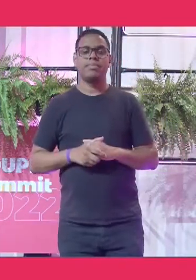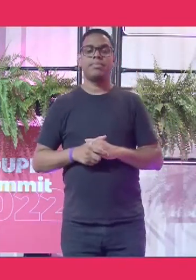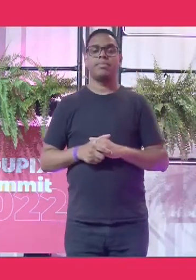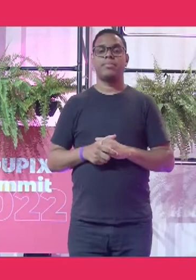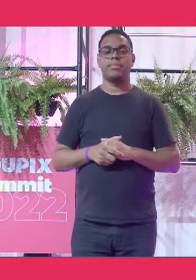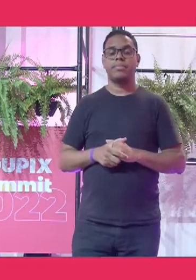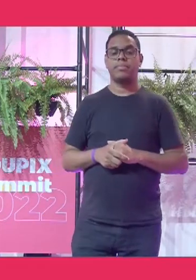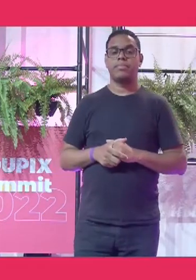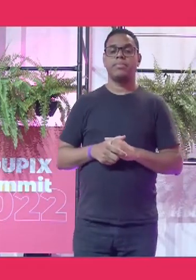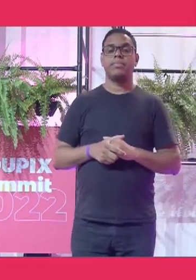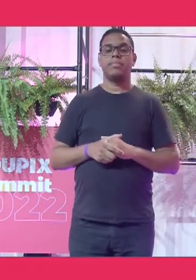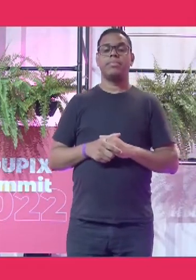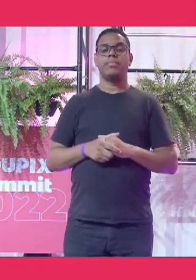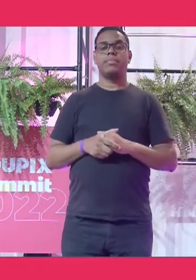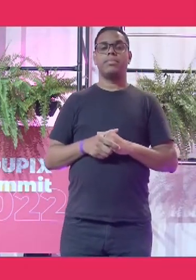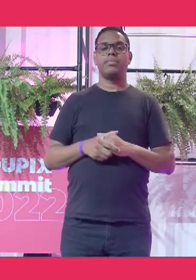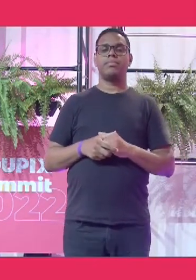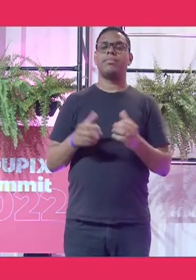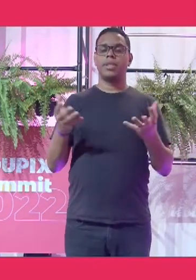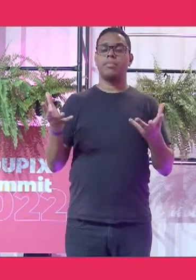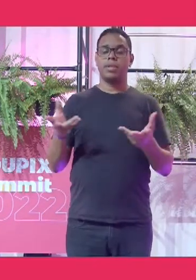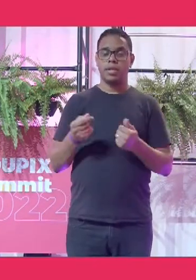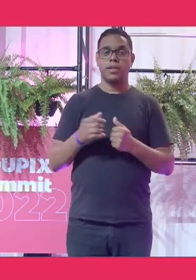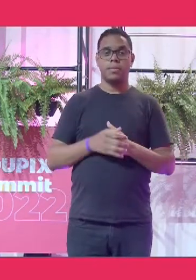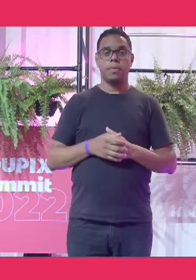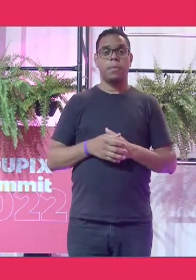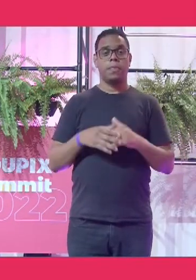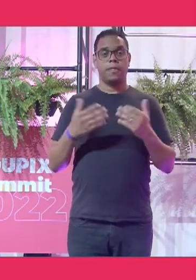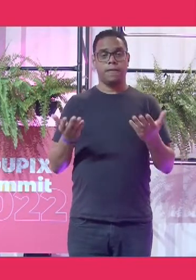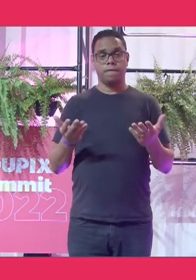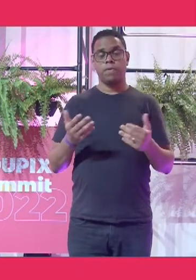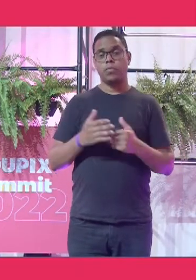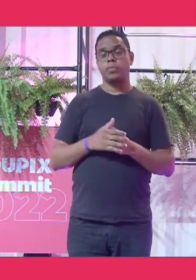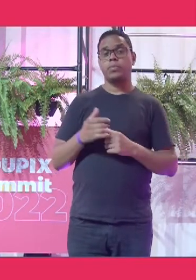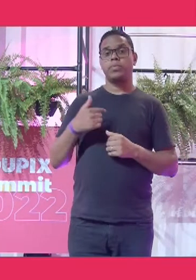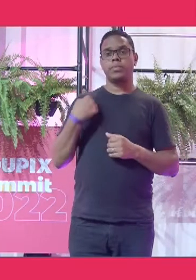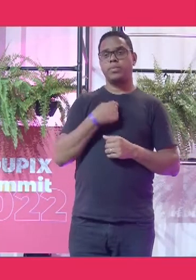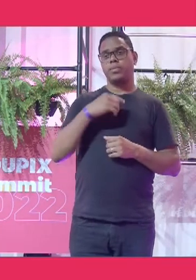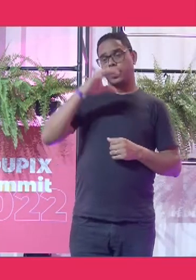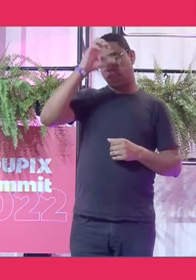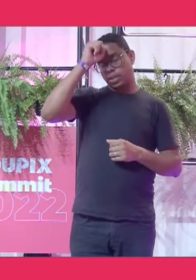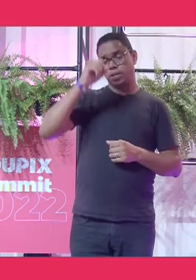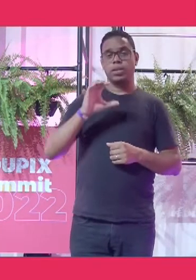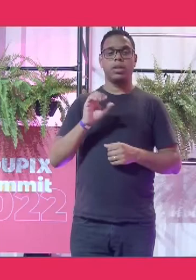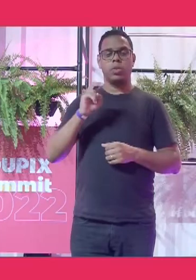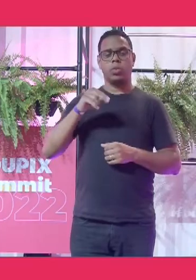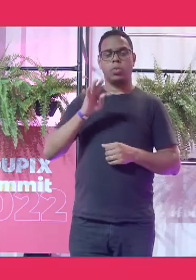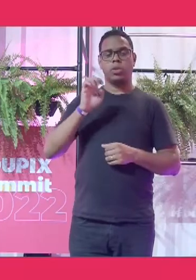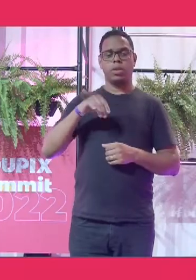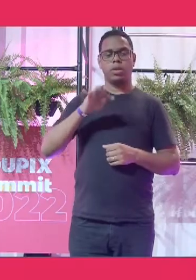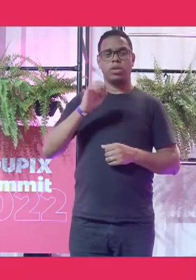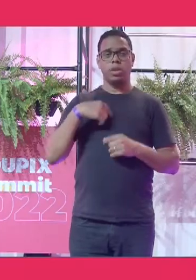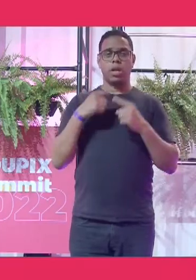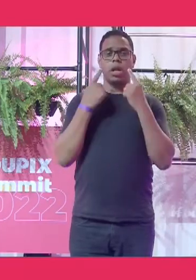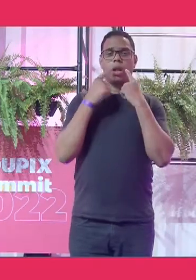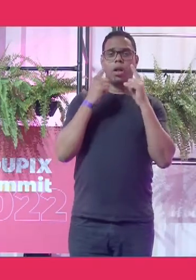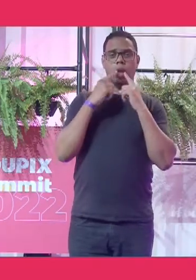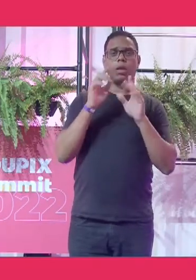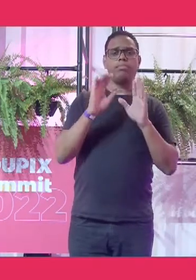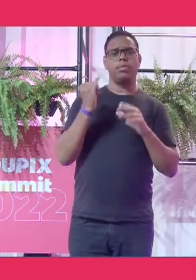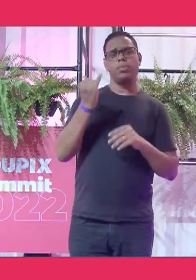Sim. Que inspiração maravilhosa. Eu acho que a gente aprendeu na Content que reclamar é